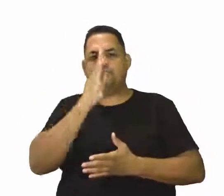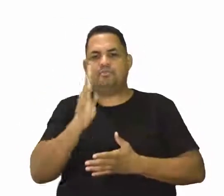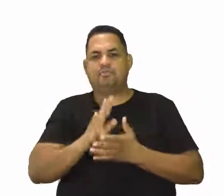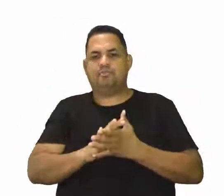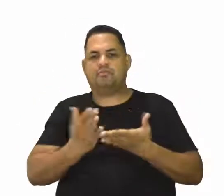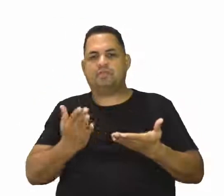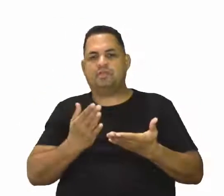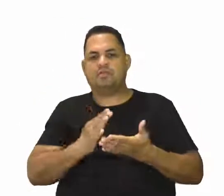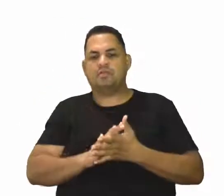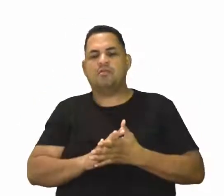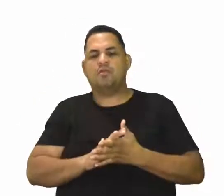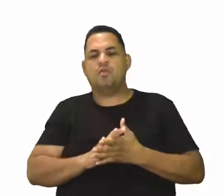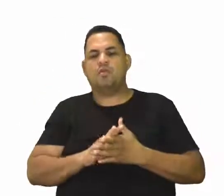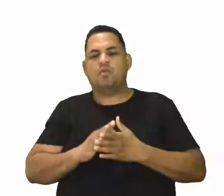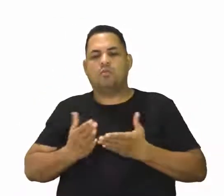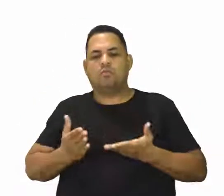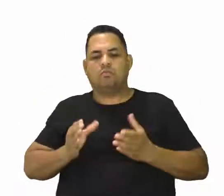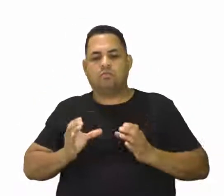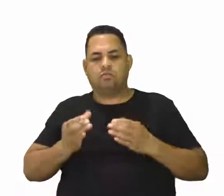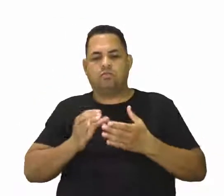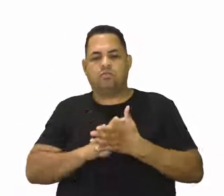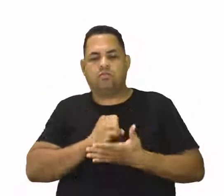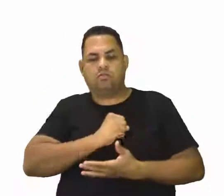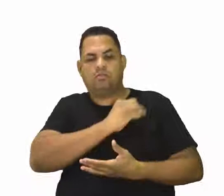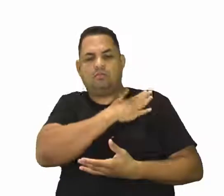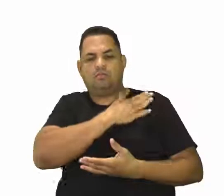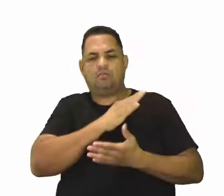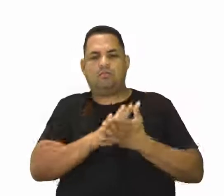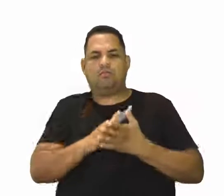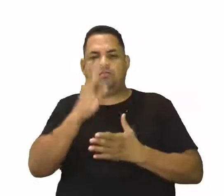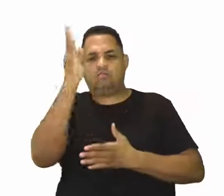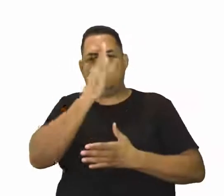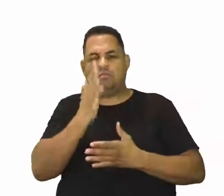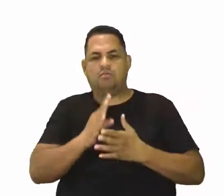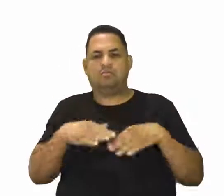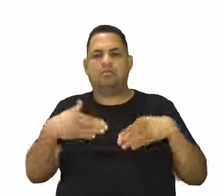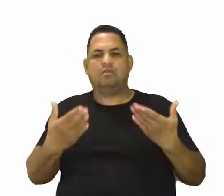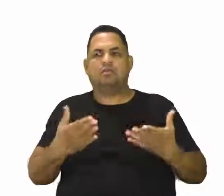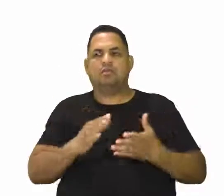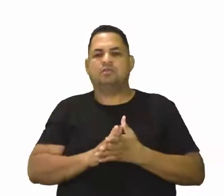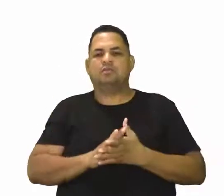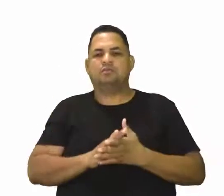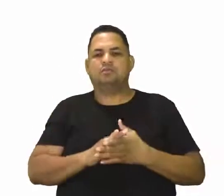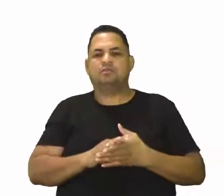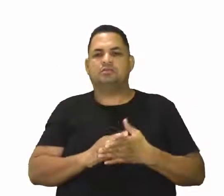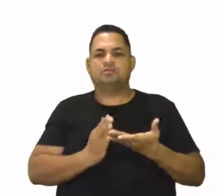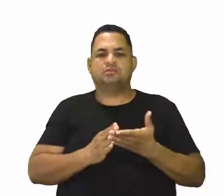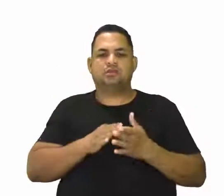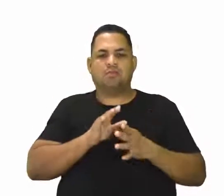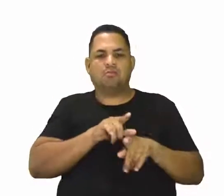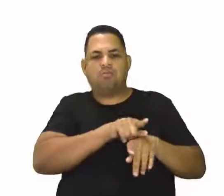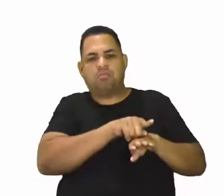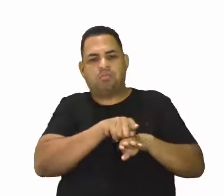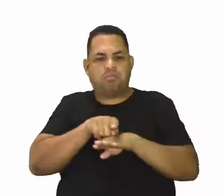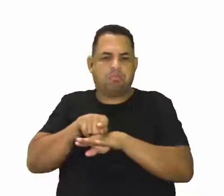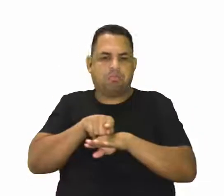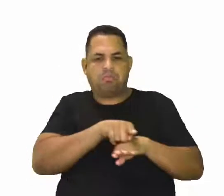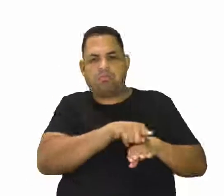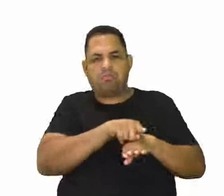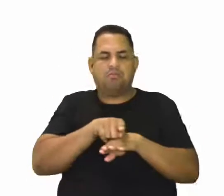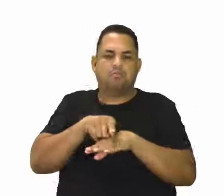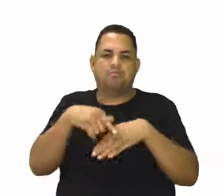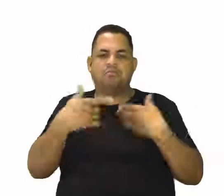nós temos nosso exército brasileiro acaba fazendo operações e mais operações é com tanques carros